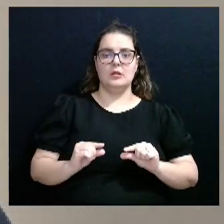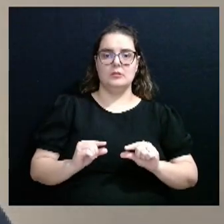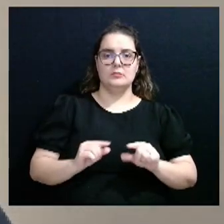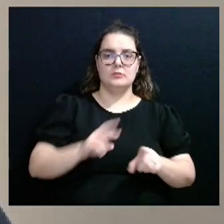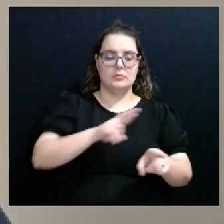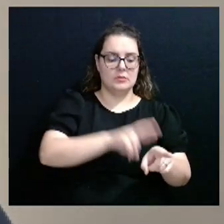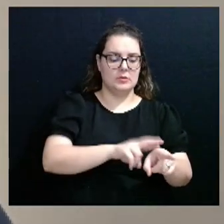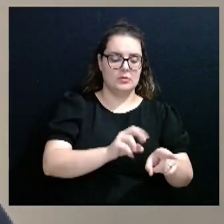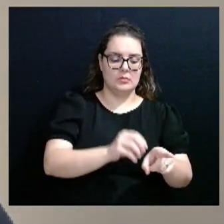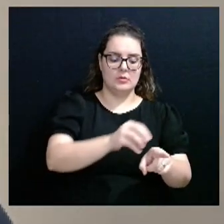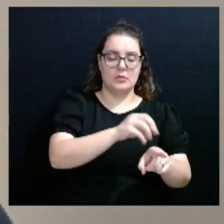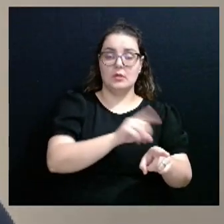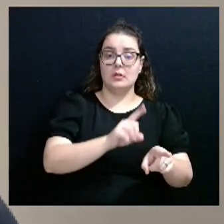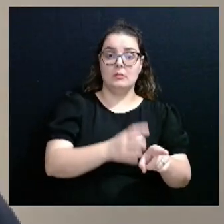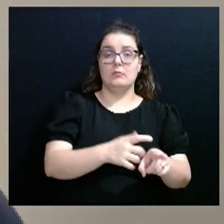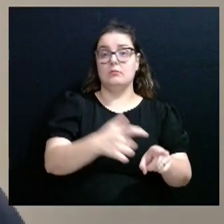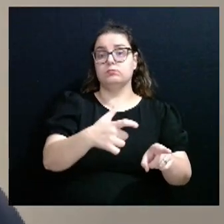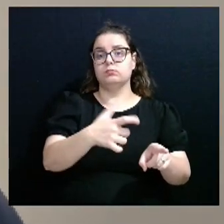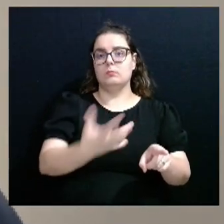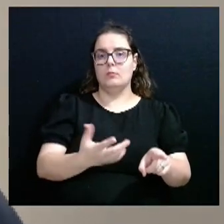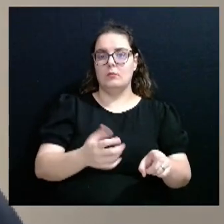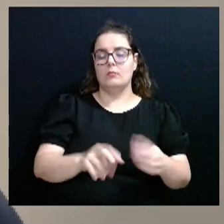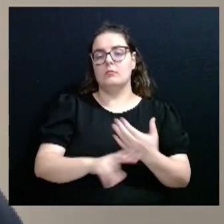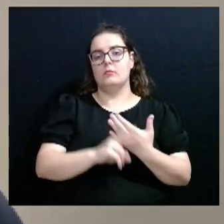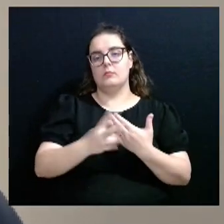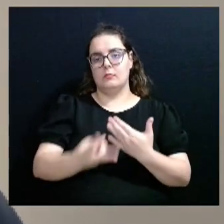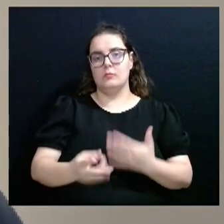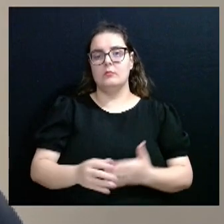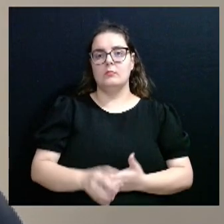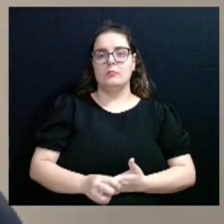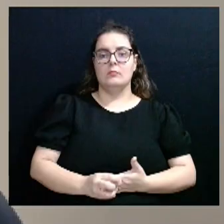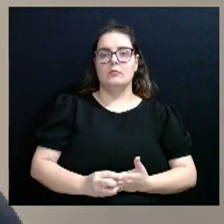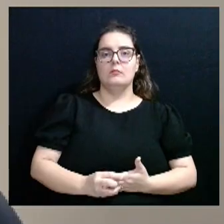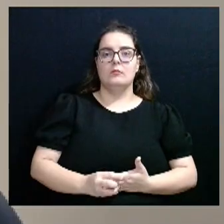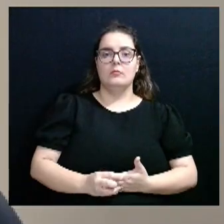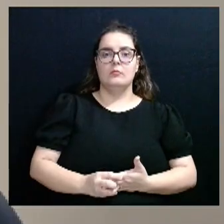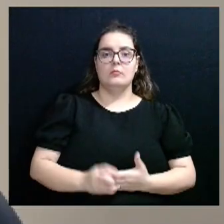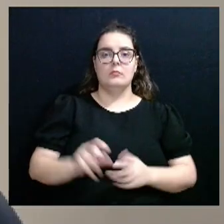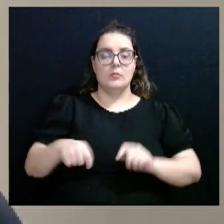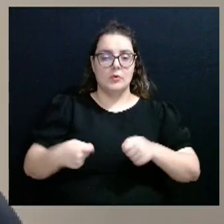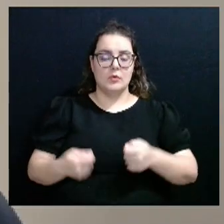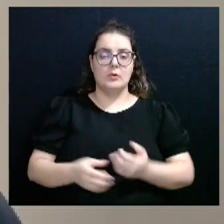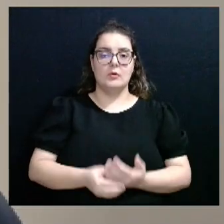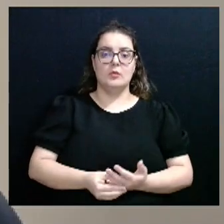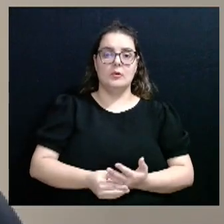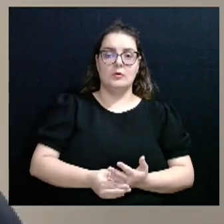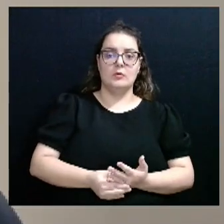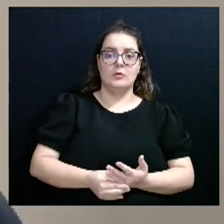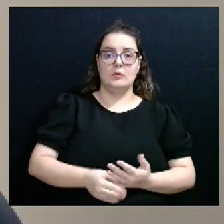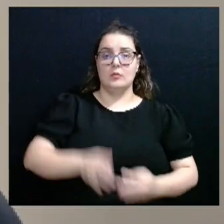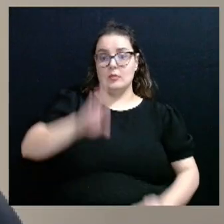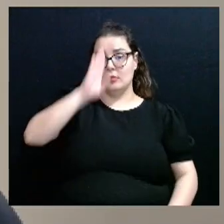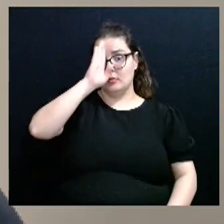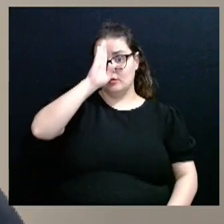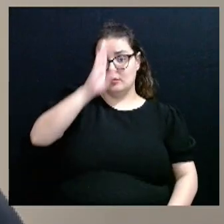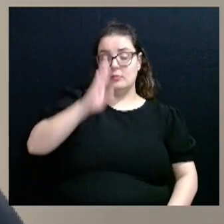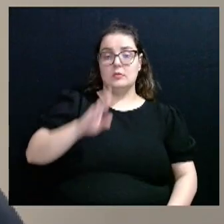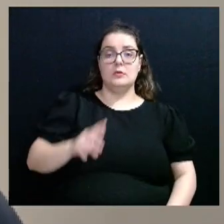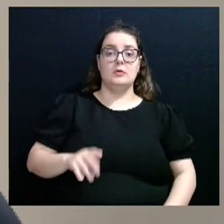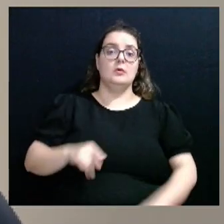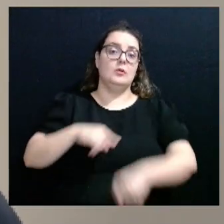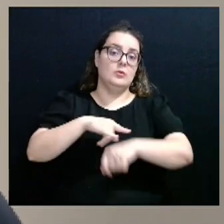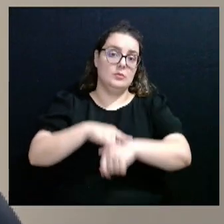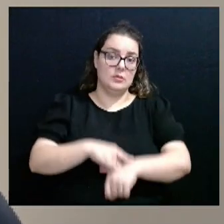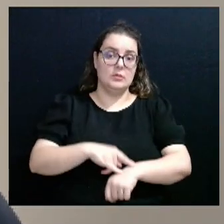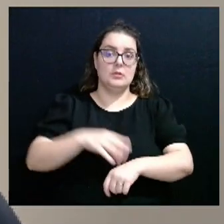o suficiente para gerar sintomas presentes, aí, principalmente de ordem urinária e sexual, que são